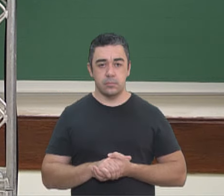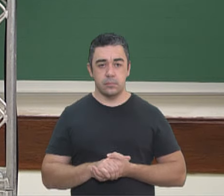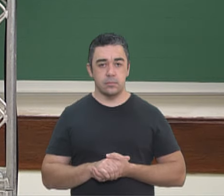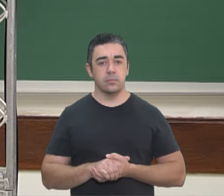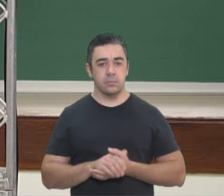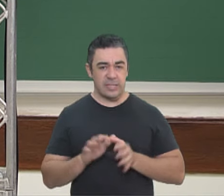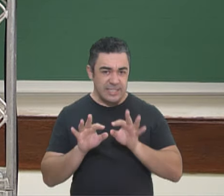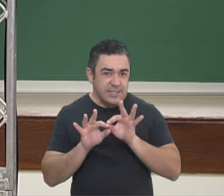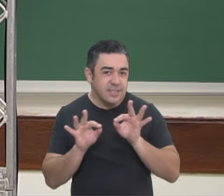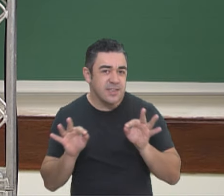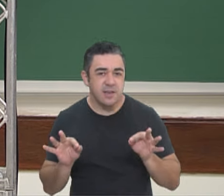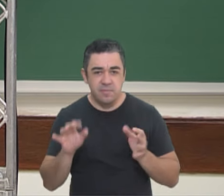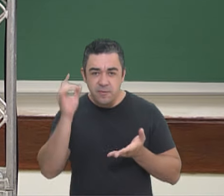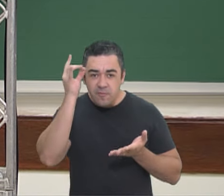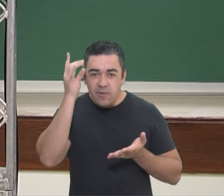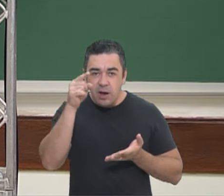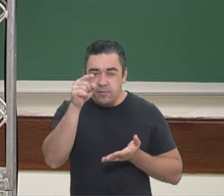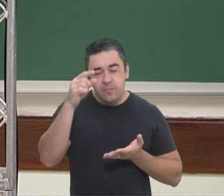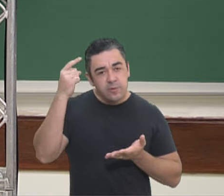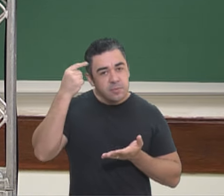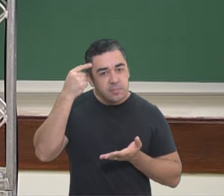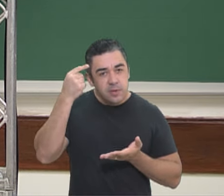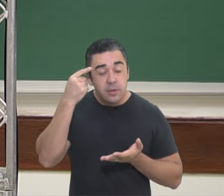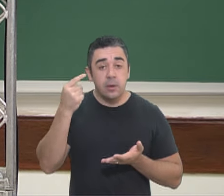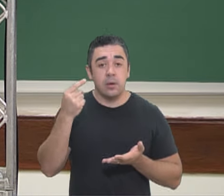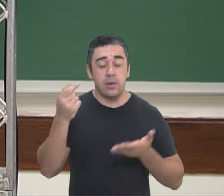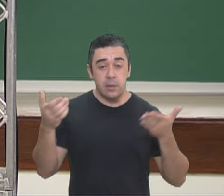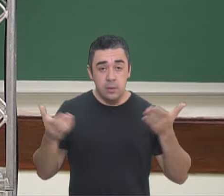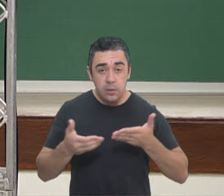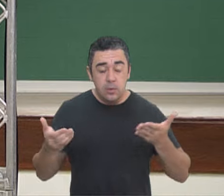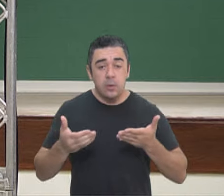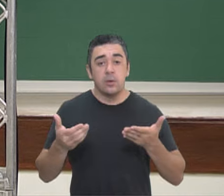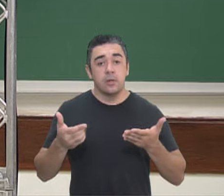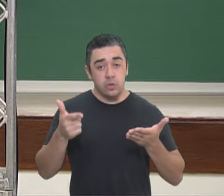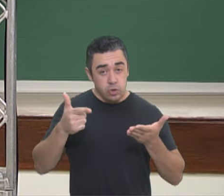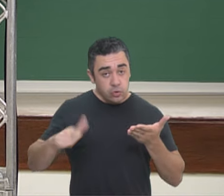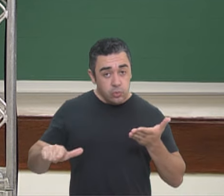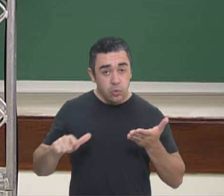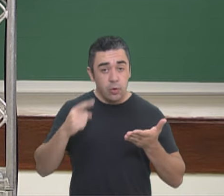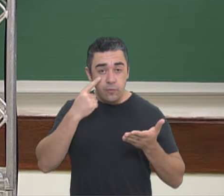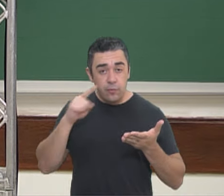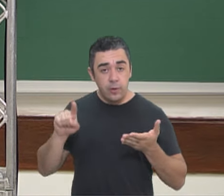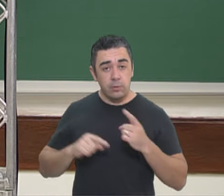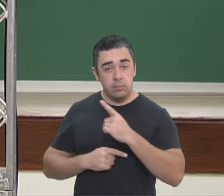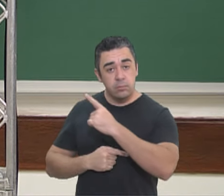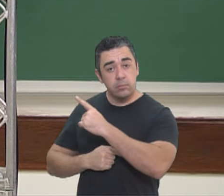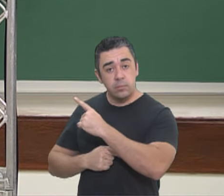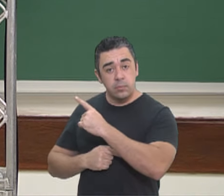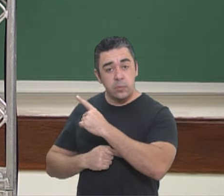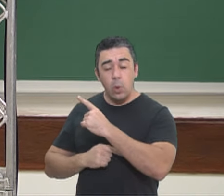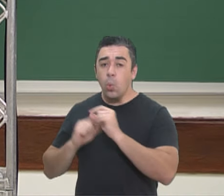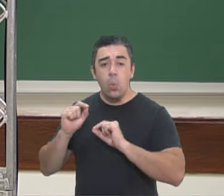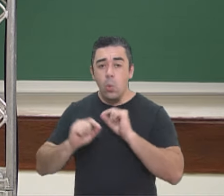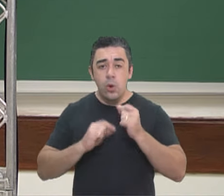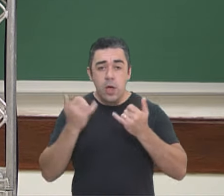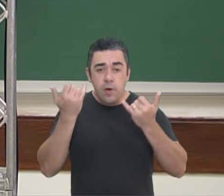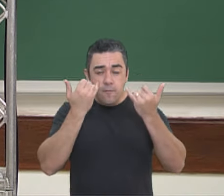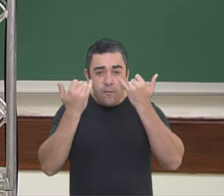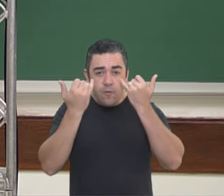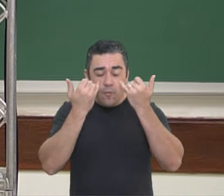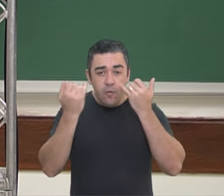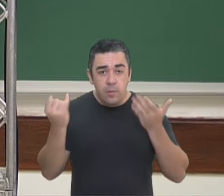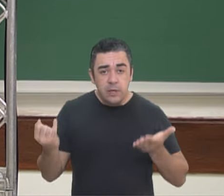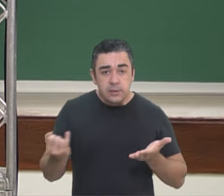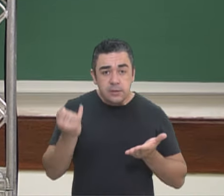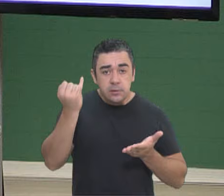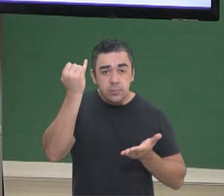Bem simples, né? Facinho de pensar. Vamos retomar um pouquinho o enunciado? O que a gente tem de informação importante? Vem